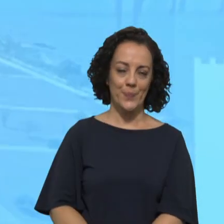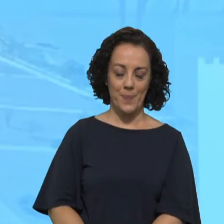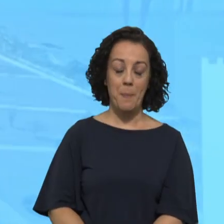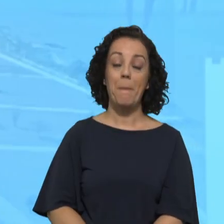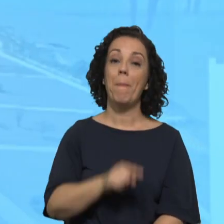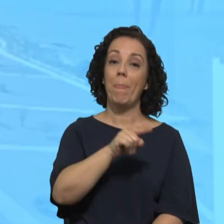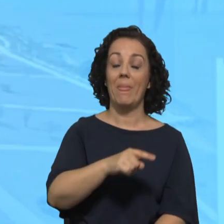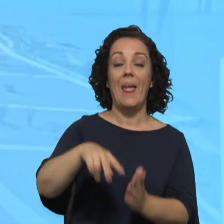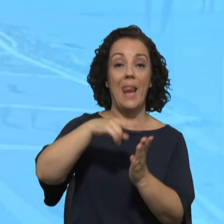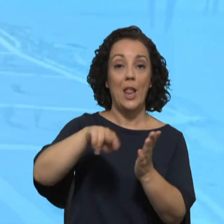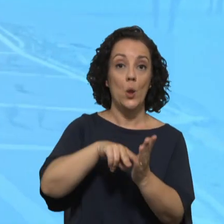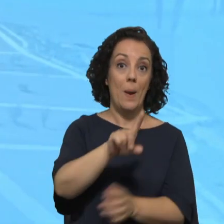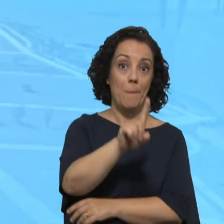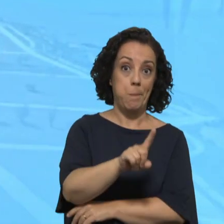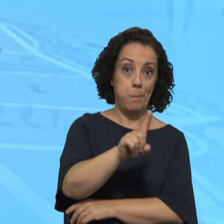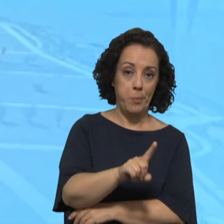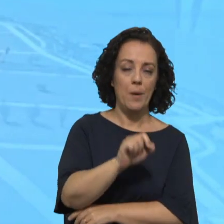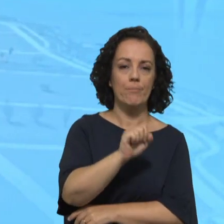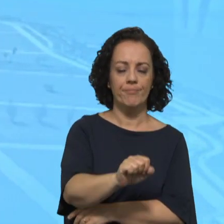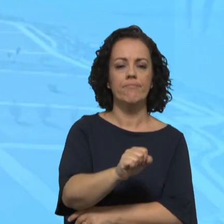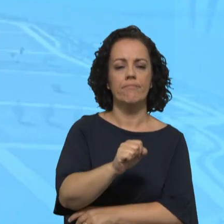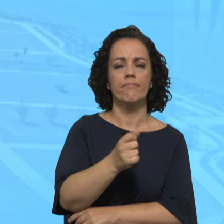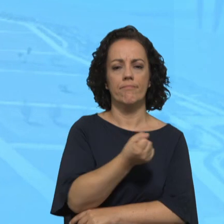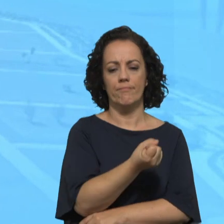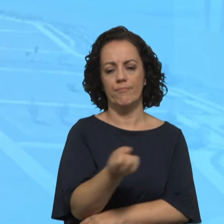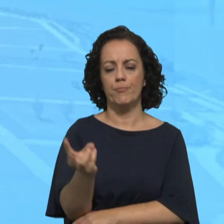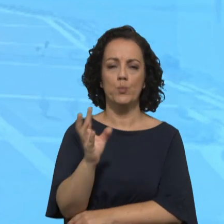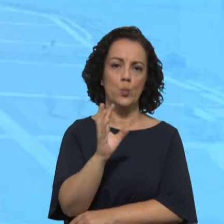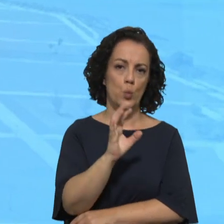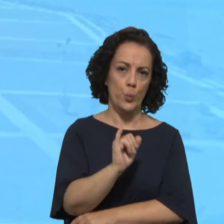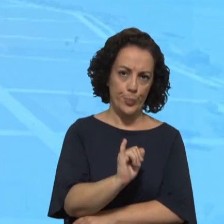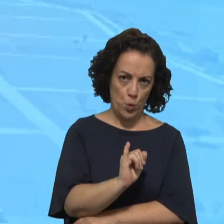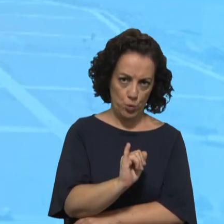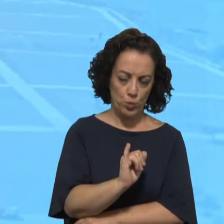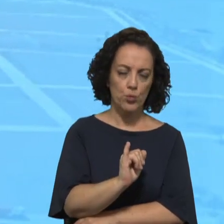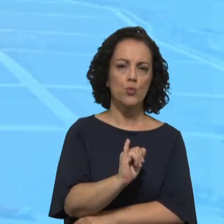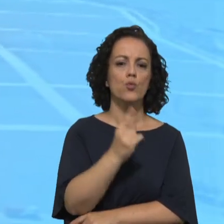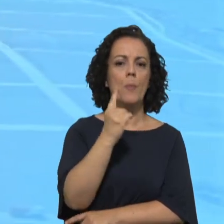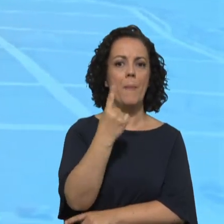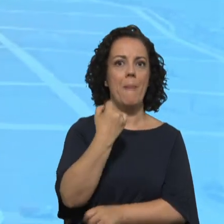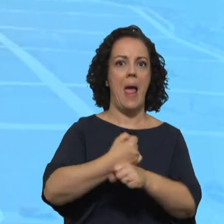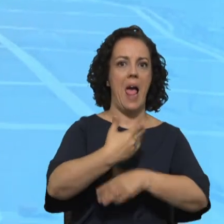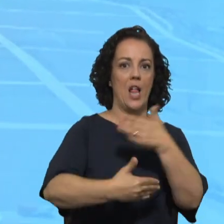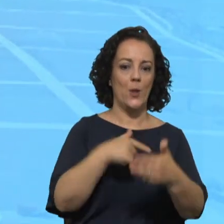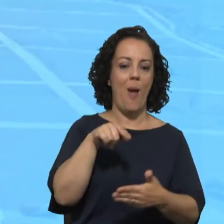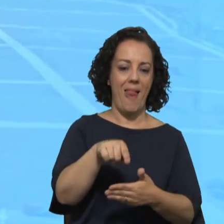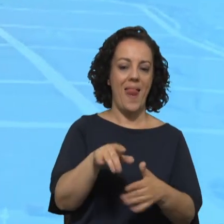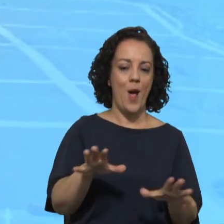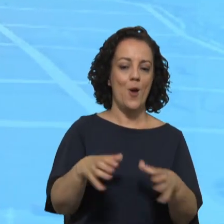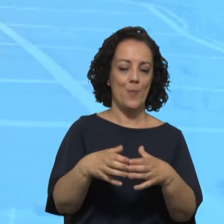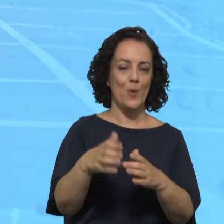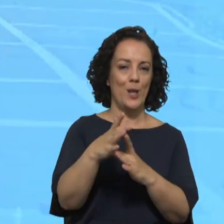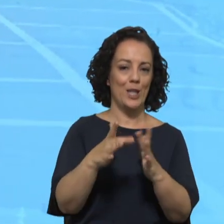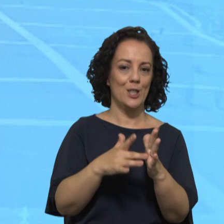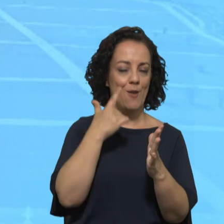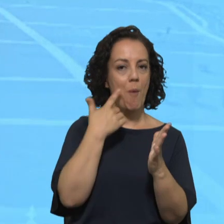leitura dos Atos dos Apóstolos, e temos aqui concretamente já a comunidade cristã a dar este testemunho